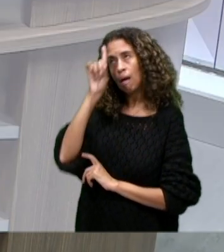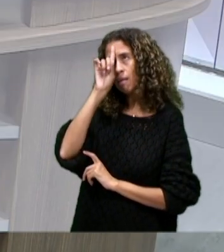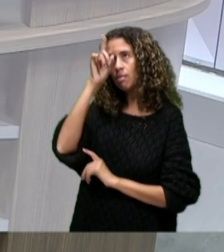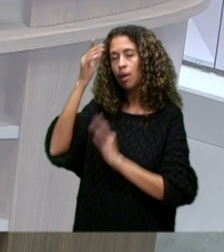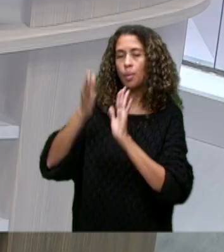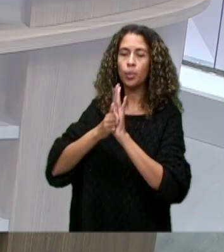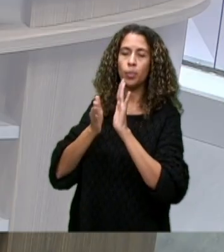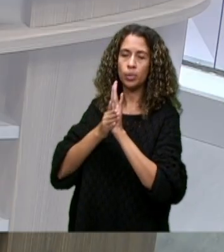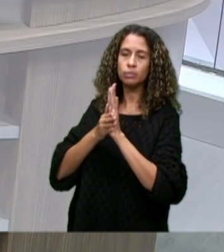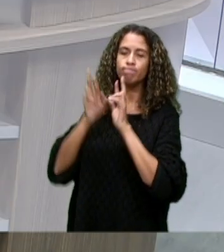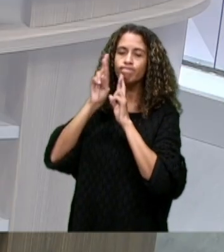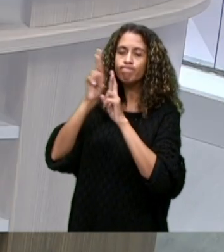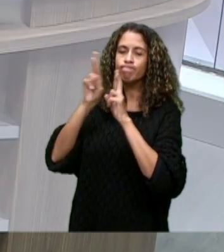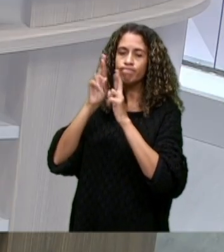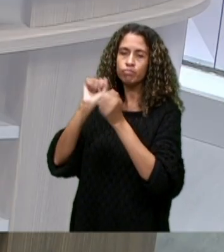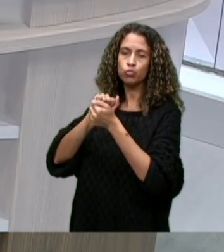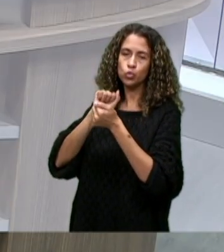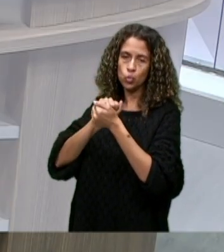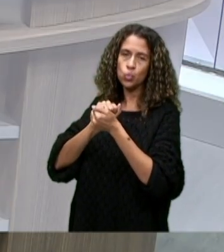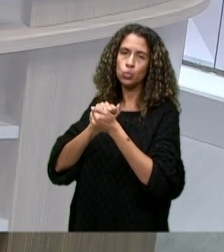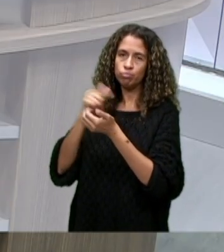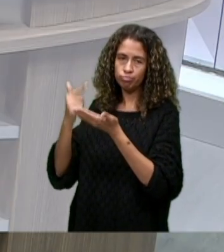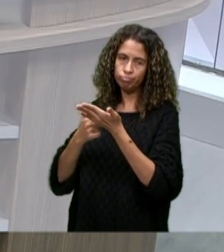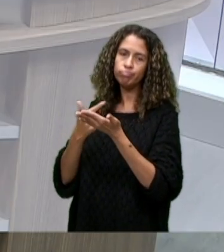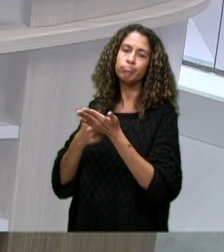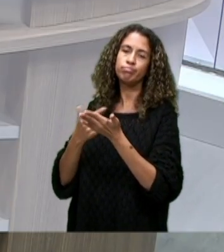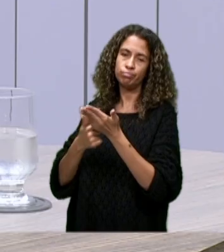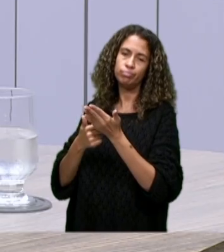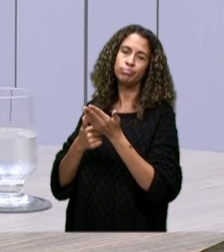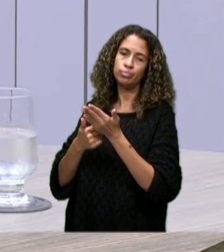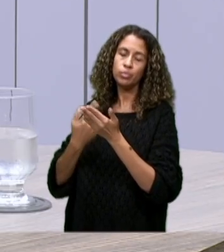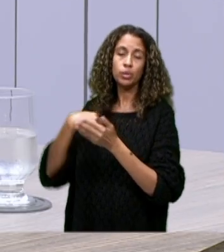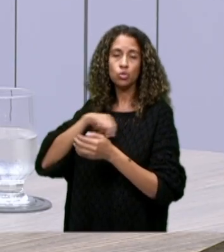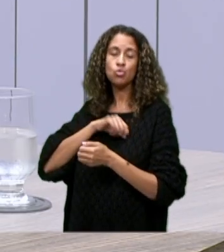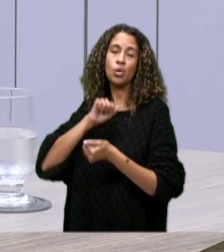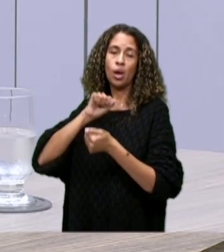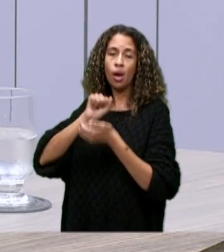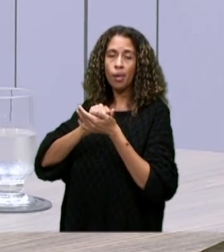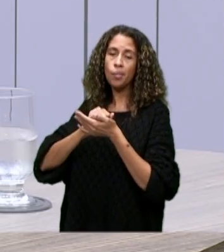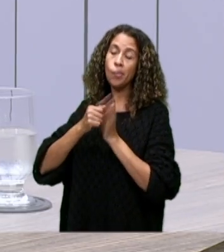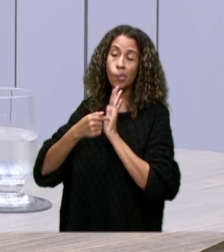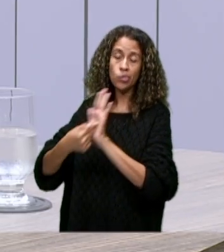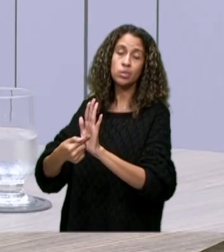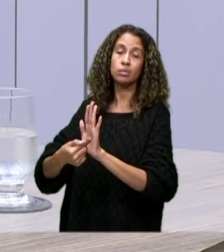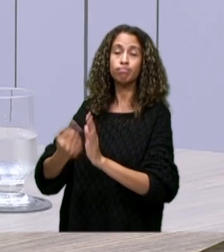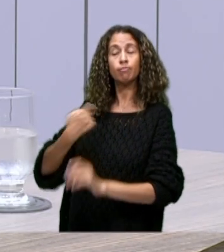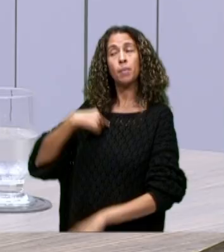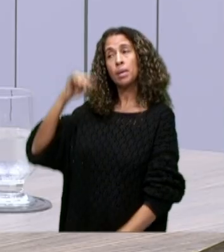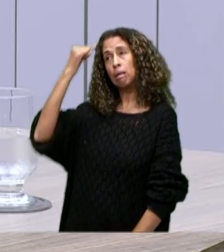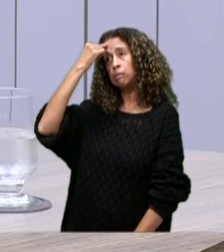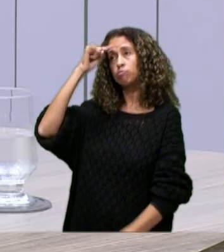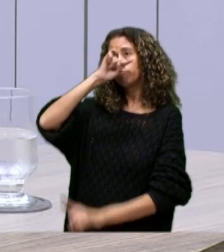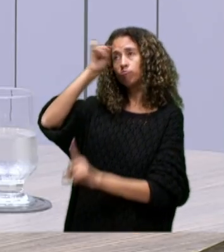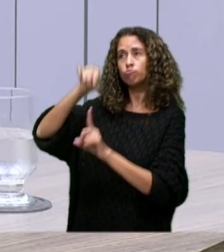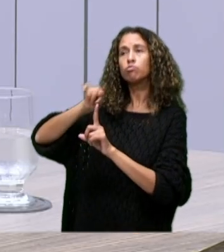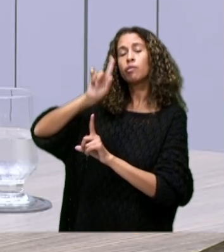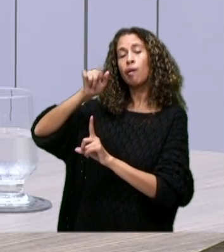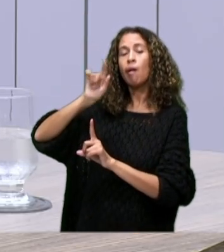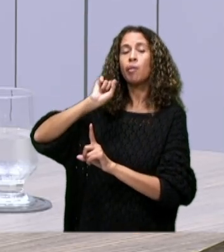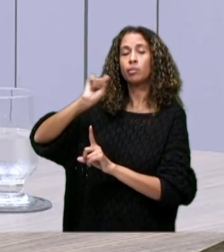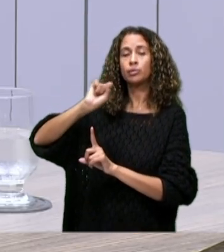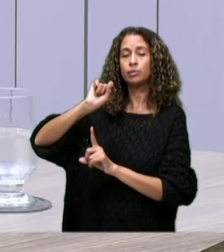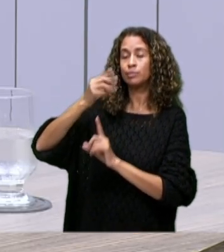da esperança do livro, né? Da esperança da história que eu tento apresentar, pelo menos. Né? E que sempre foi minha ideia desses 3 livros,